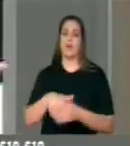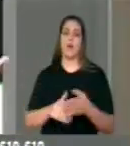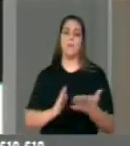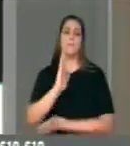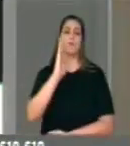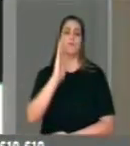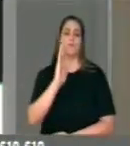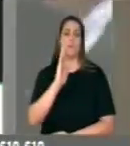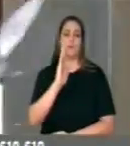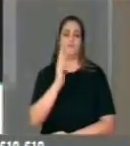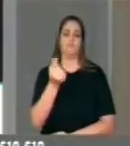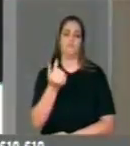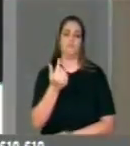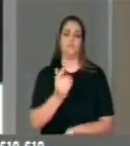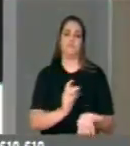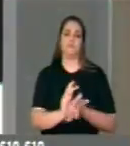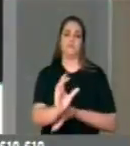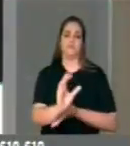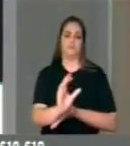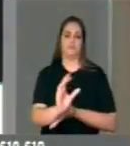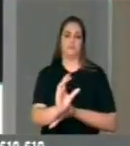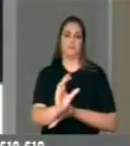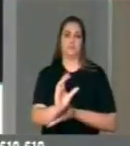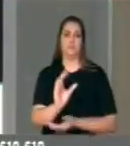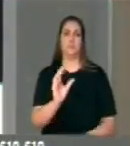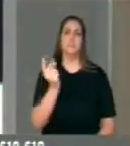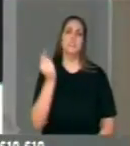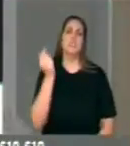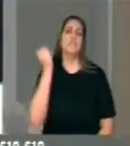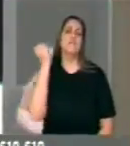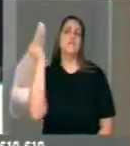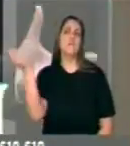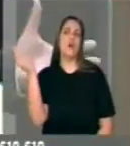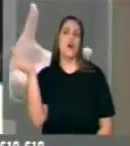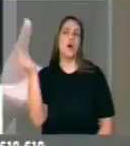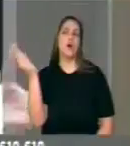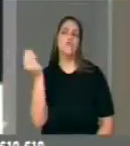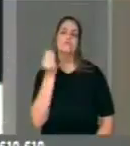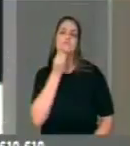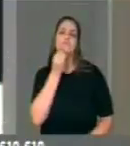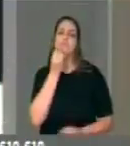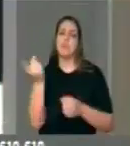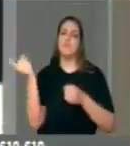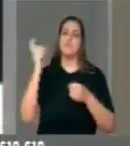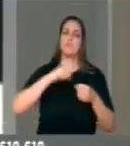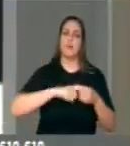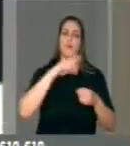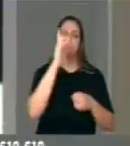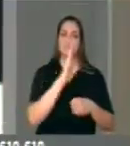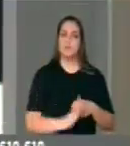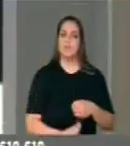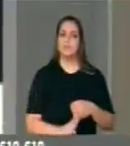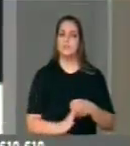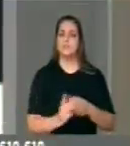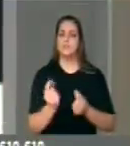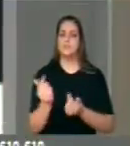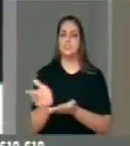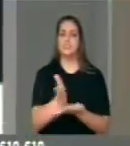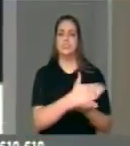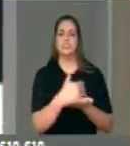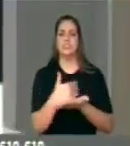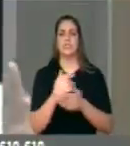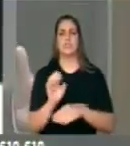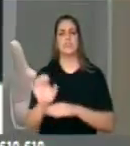repatriamento dos recursos investidos no exterior para que eles pudessem também contribuir com os municípios e os